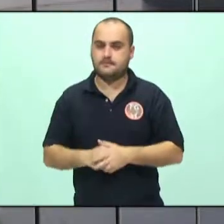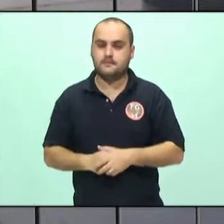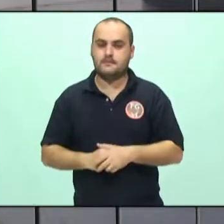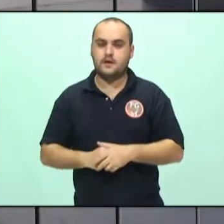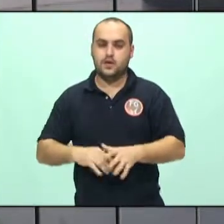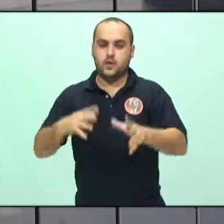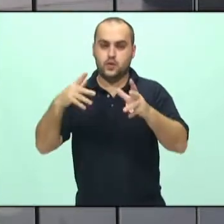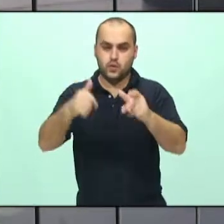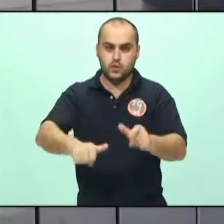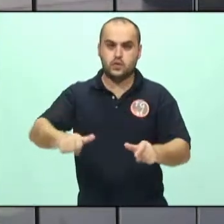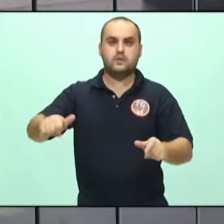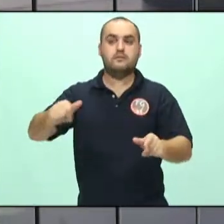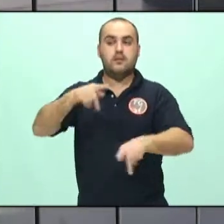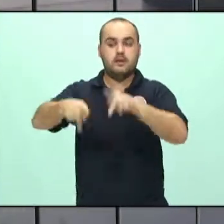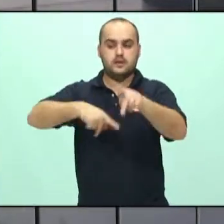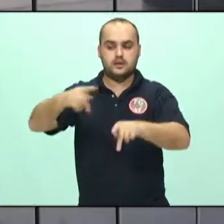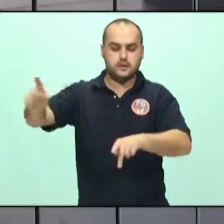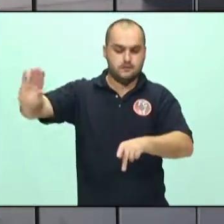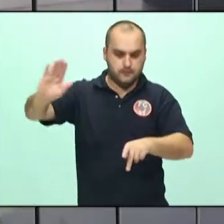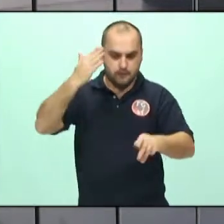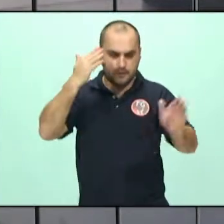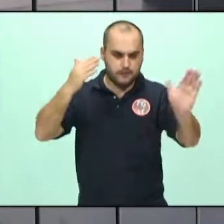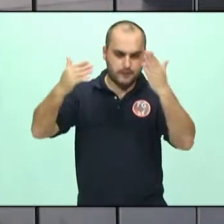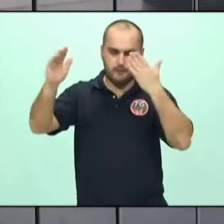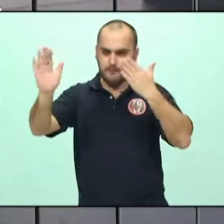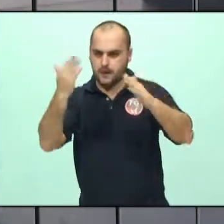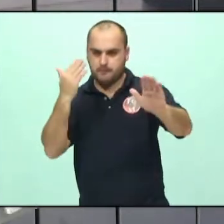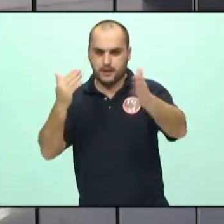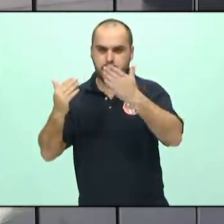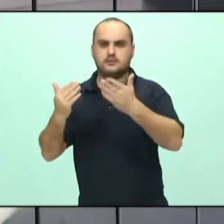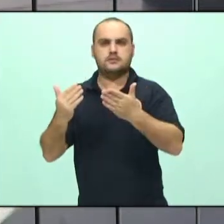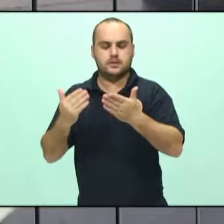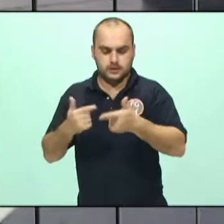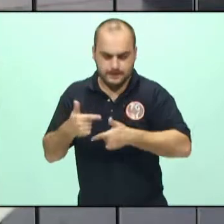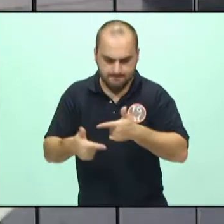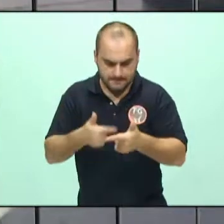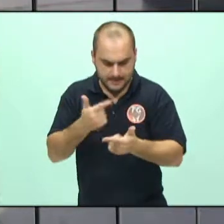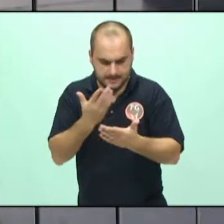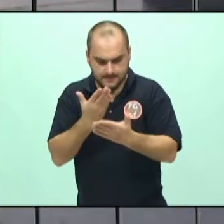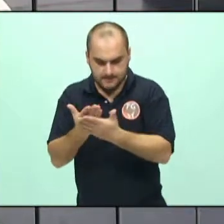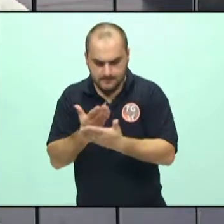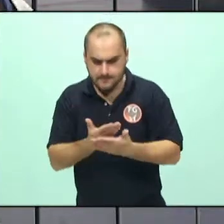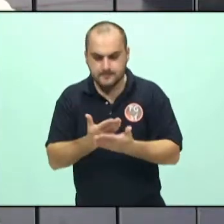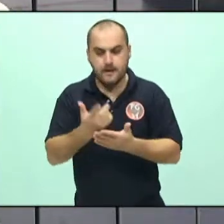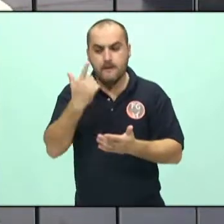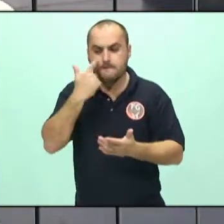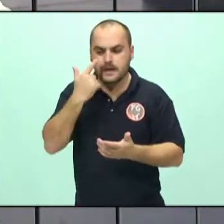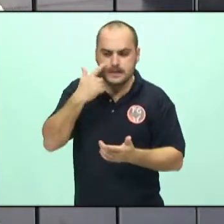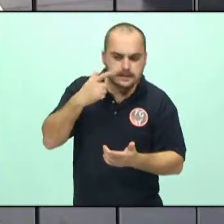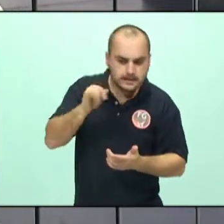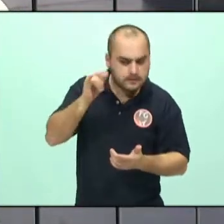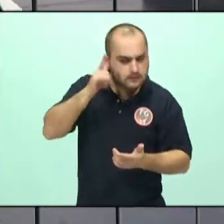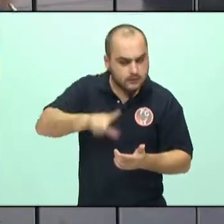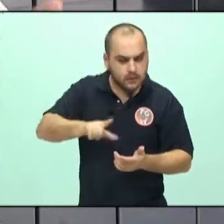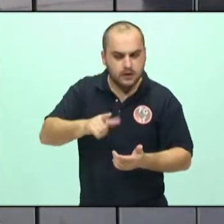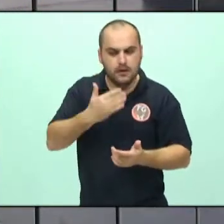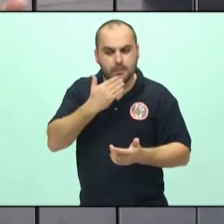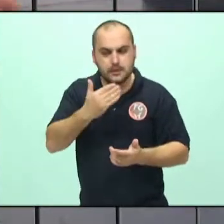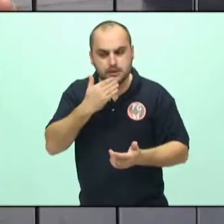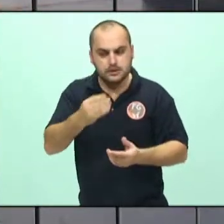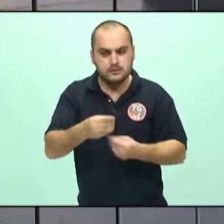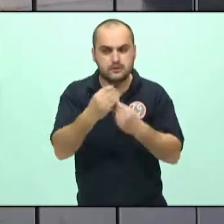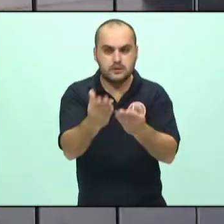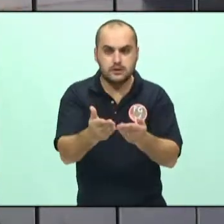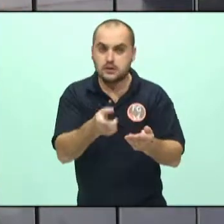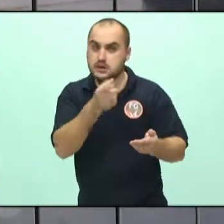vem recebendo da população, a gente vem trabalhando, estudamos, vimos o que dá para fazer, se é uma indicação mandamos, se dá para